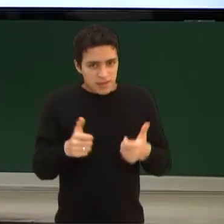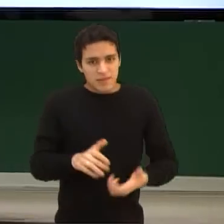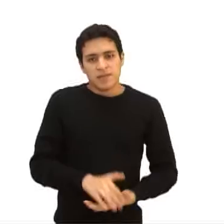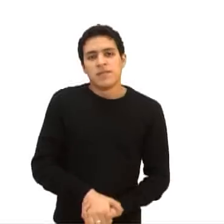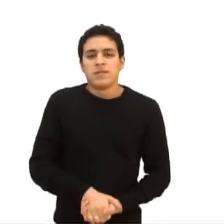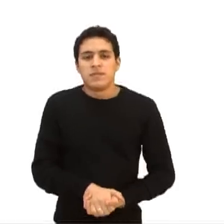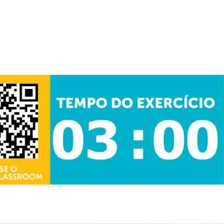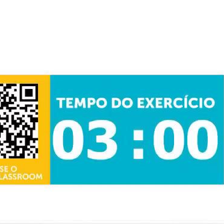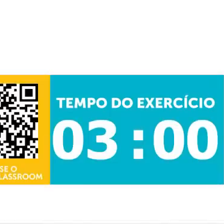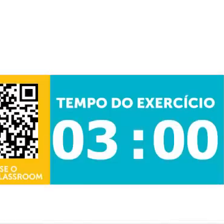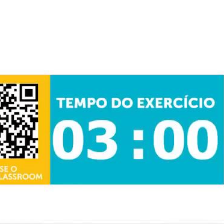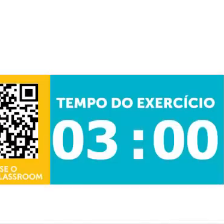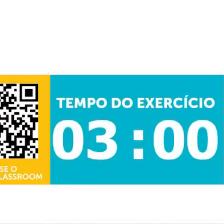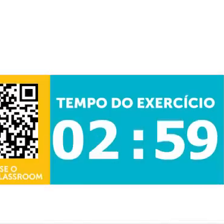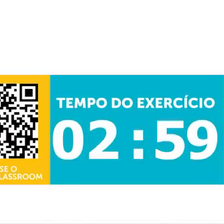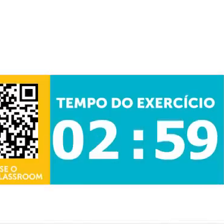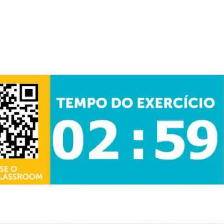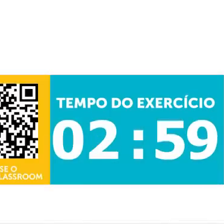lá?